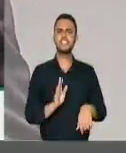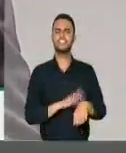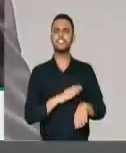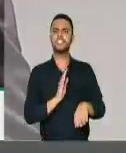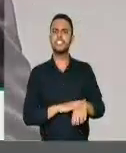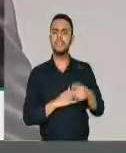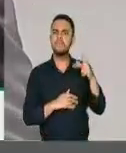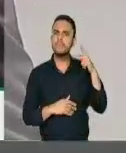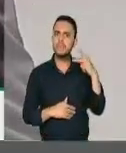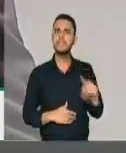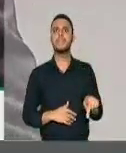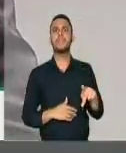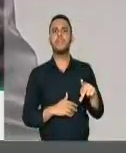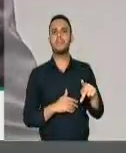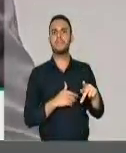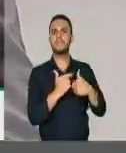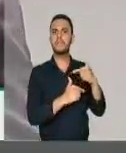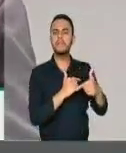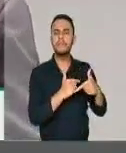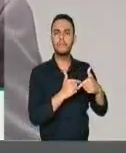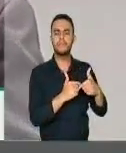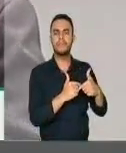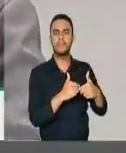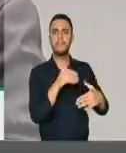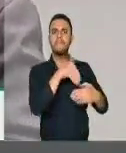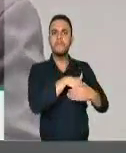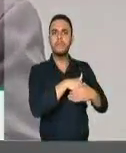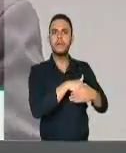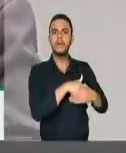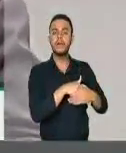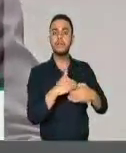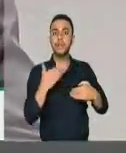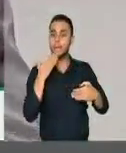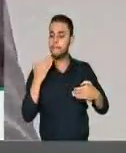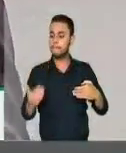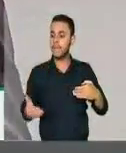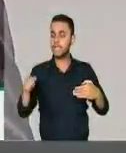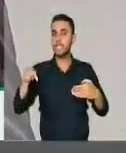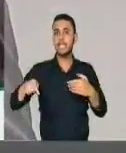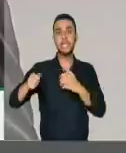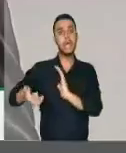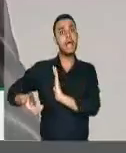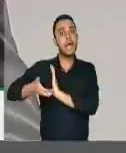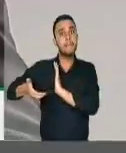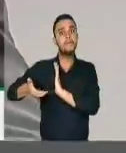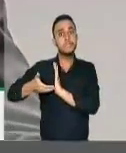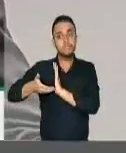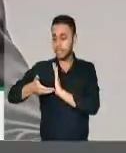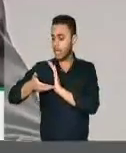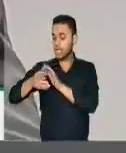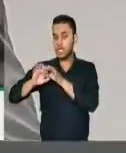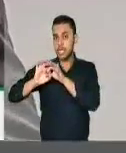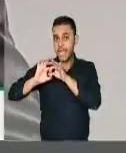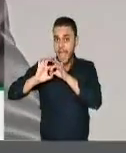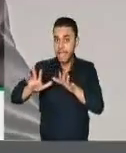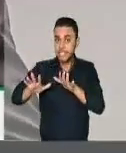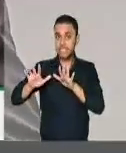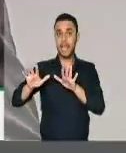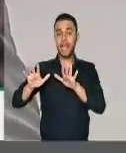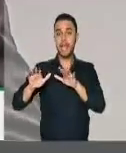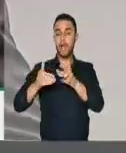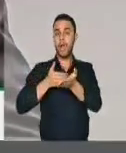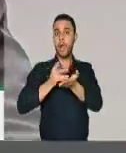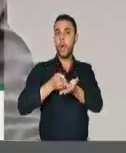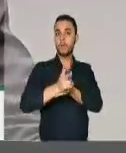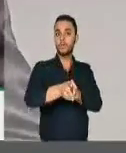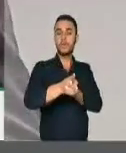mandato está sendo solicitado ao parlamento, à Câmara dos Deputados, que possa autorizar o